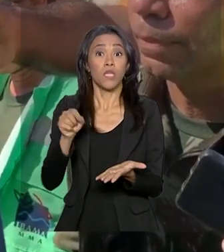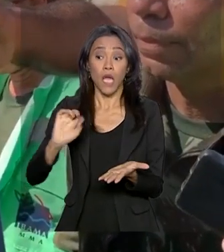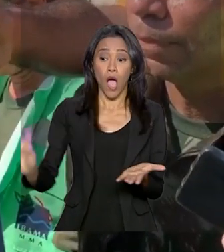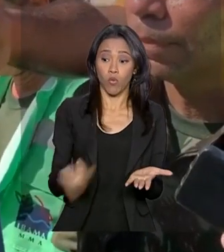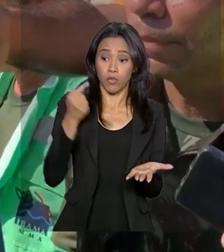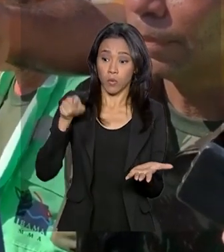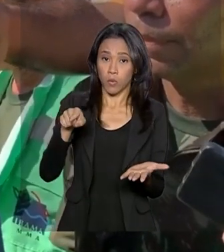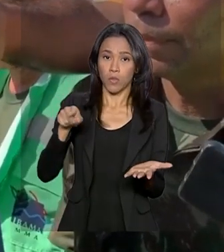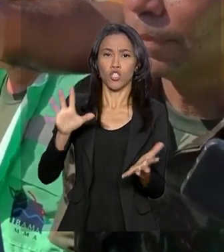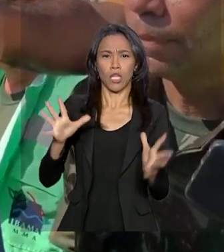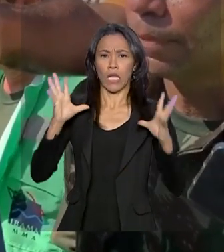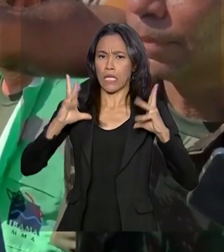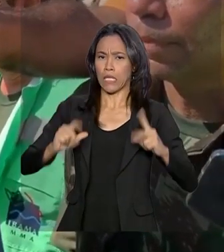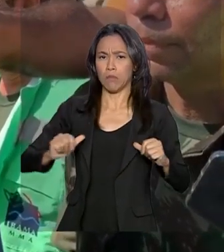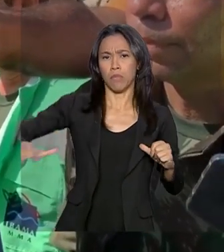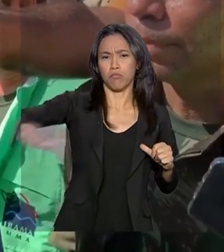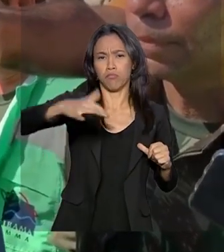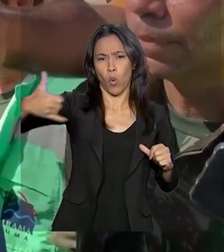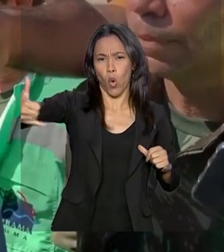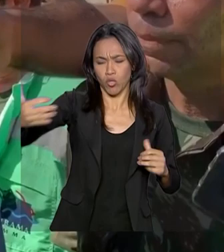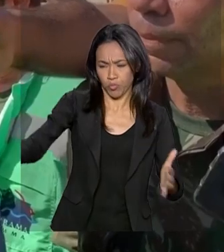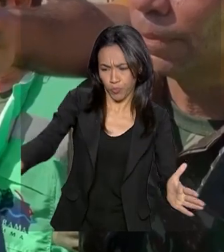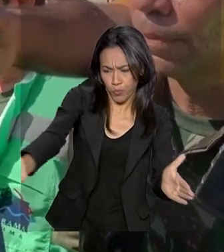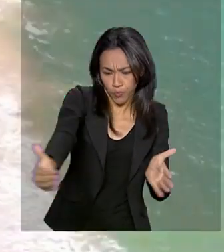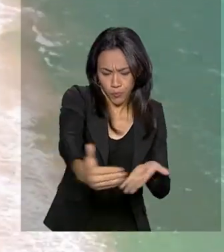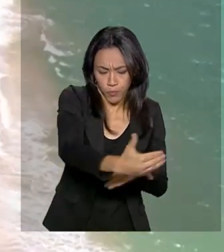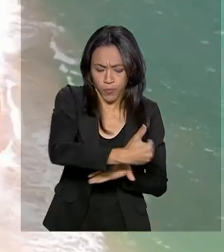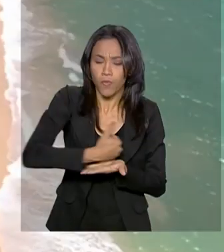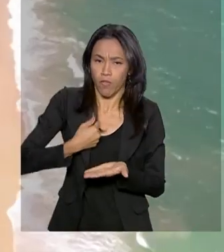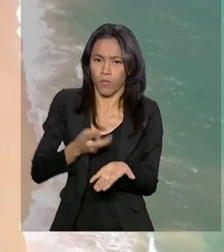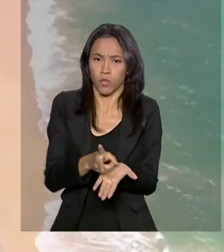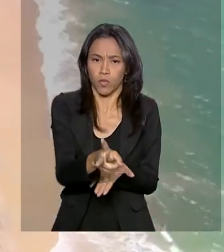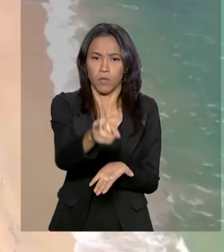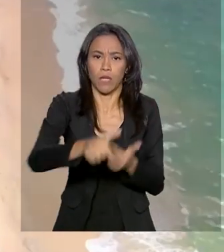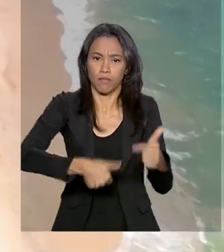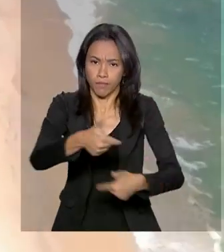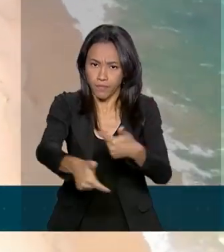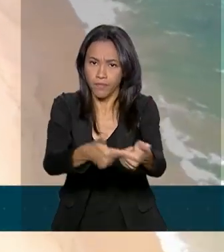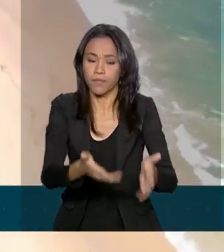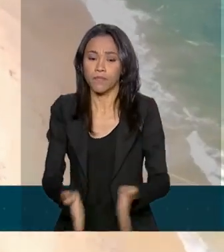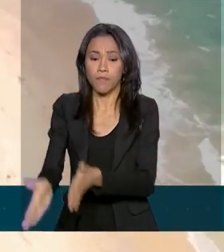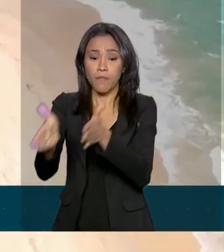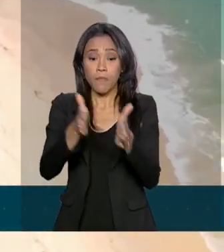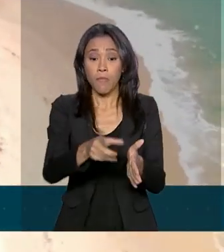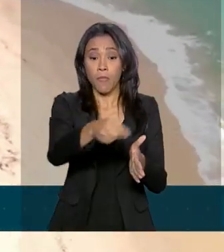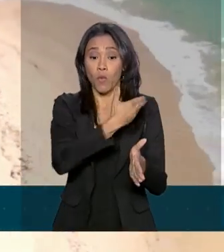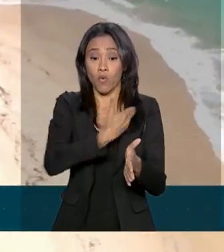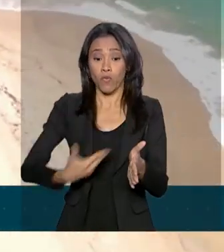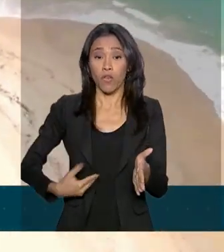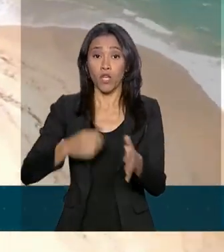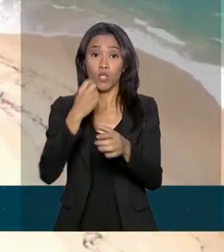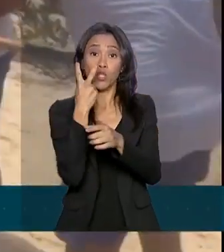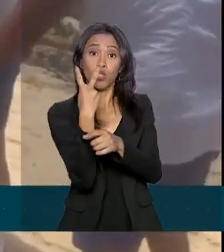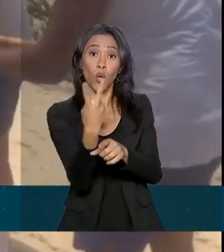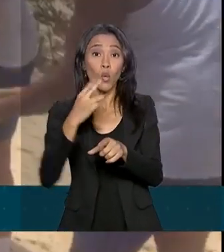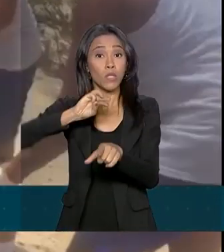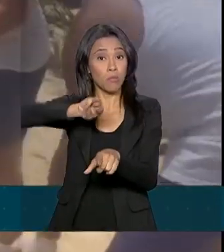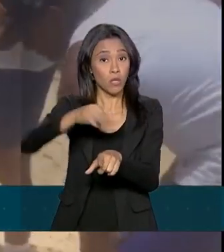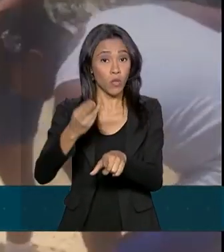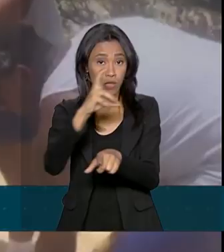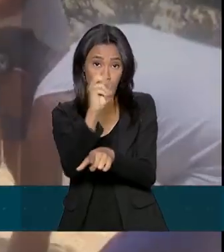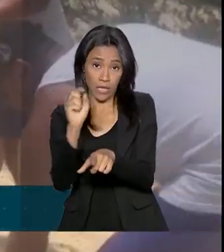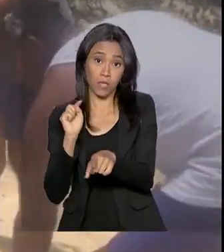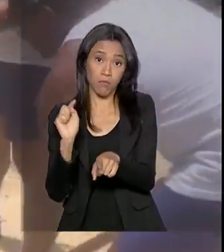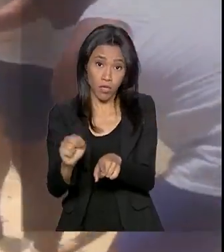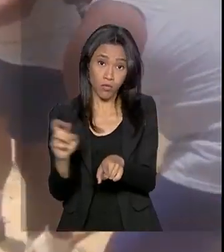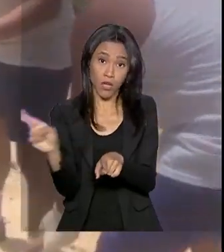o óleo, a praia já está limpa e vamos seguindo nesse trabalho. O governo anunciou também R$ 2,5 milhões para